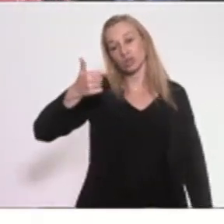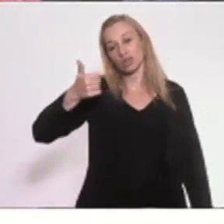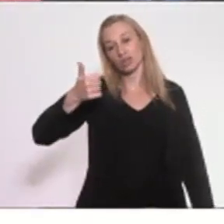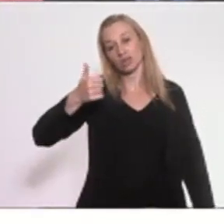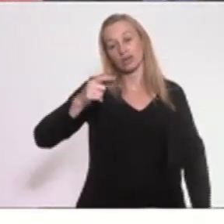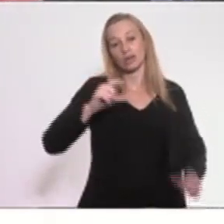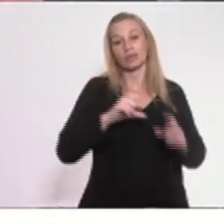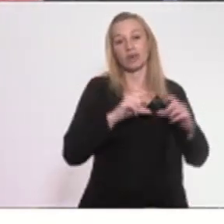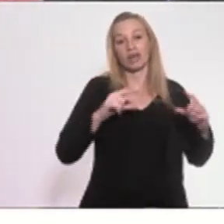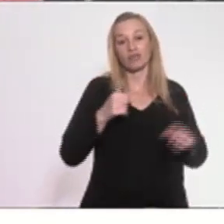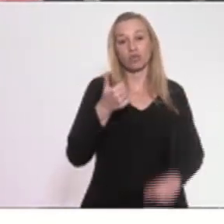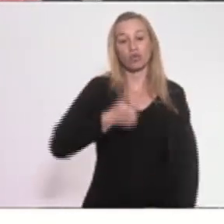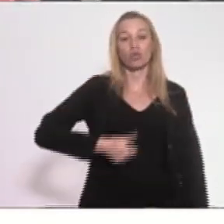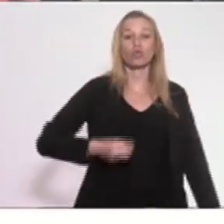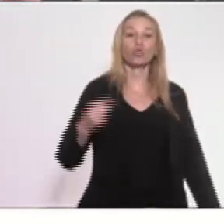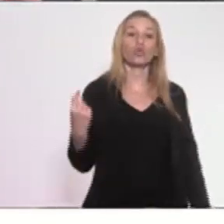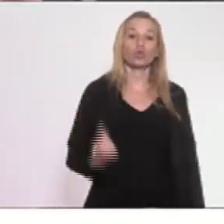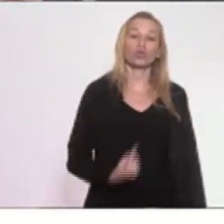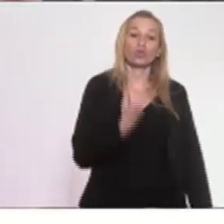Por favor.